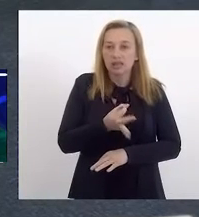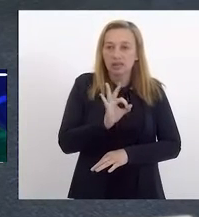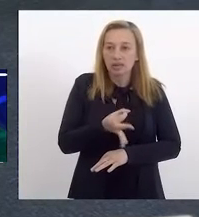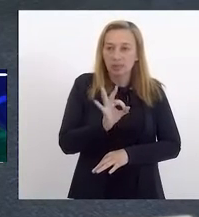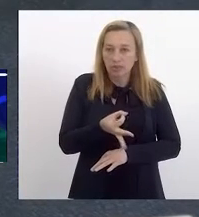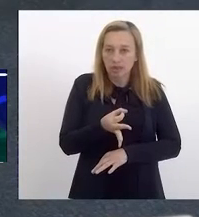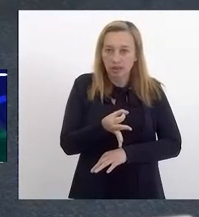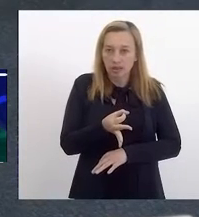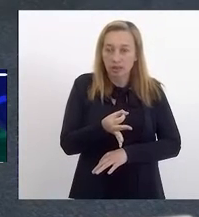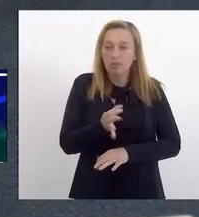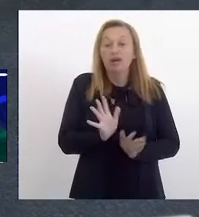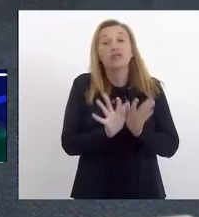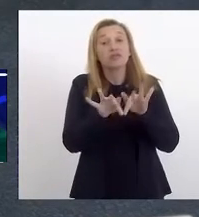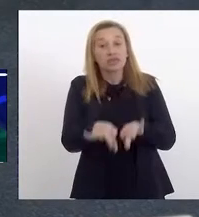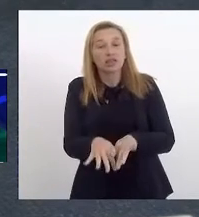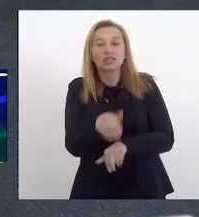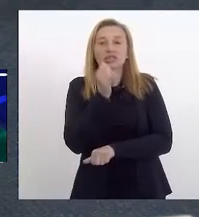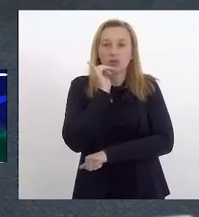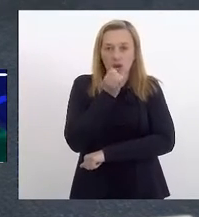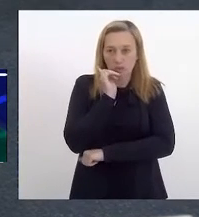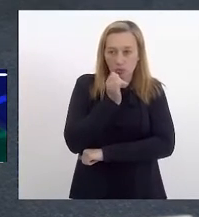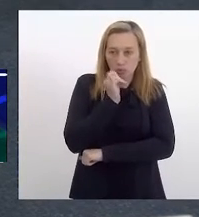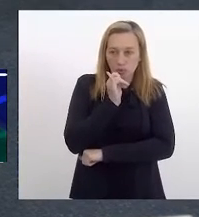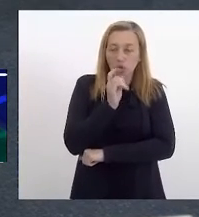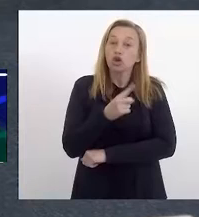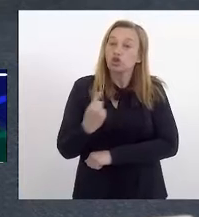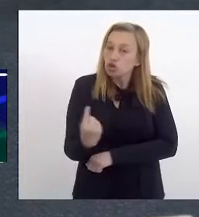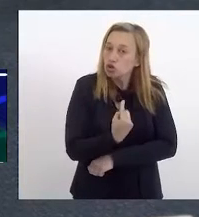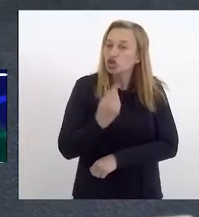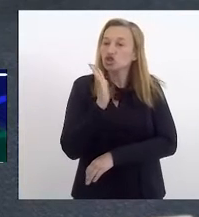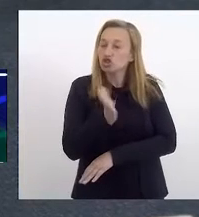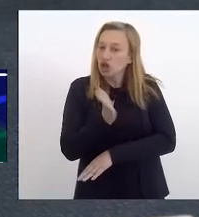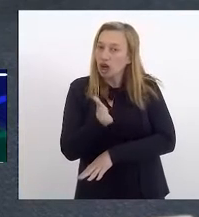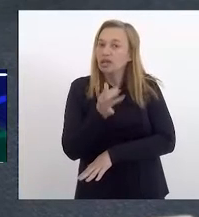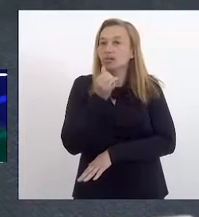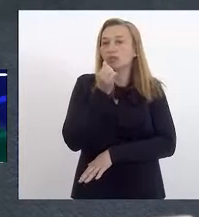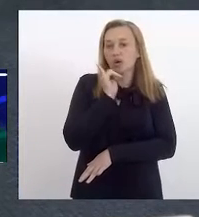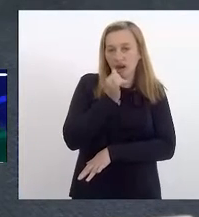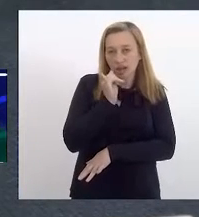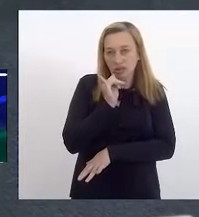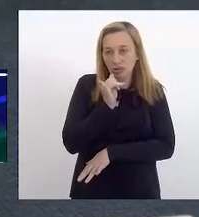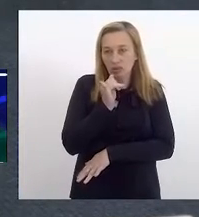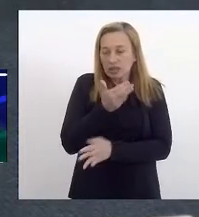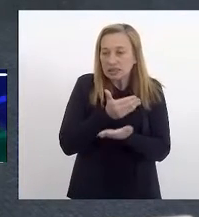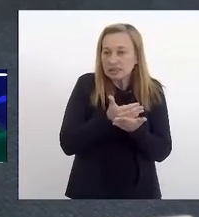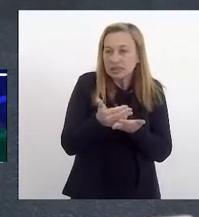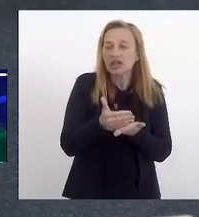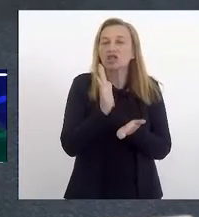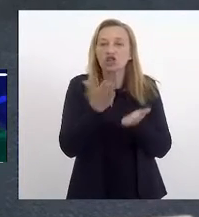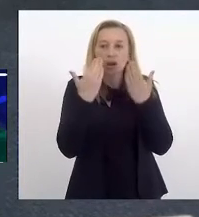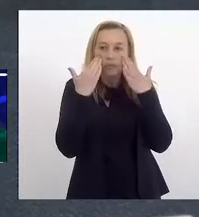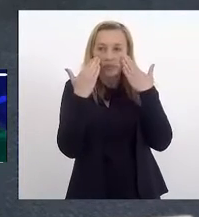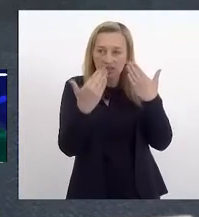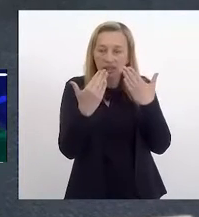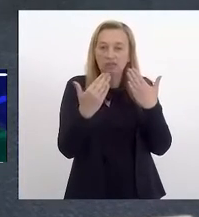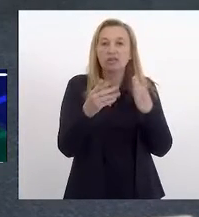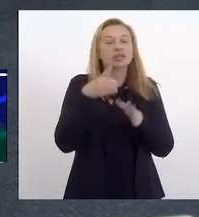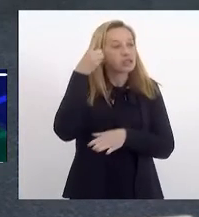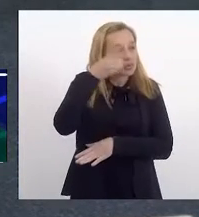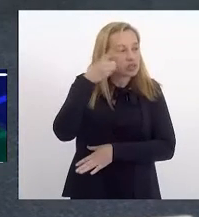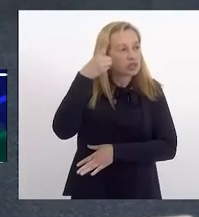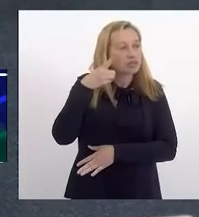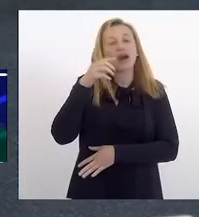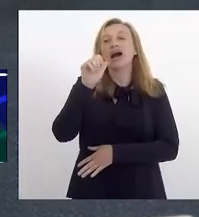para concluir o relatório. Nós já temos um relatório preliminar que já foi apresentado pelo deputado